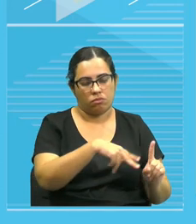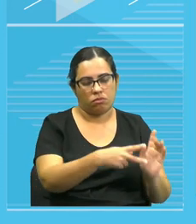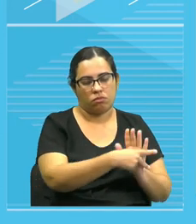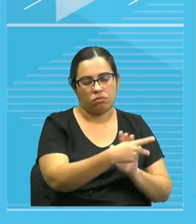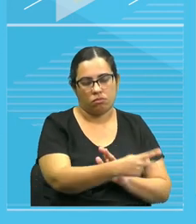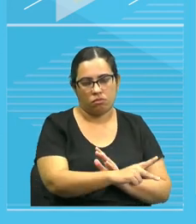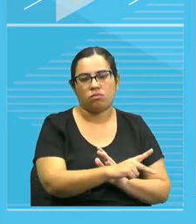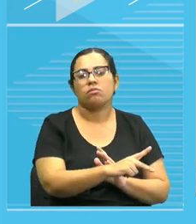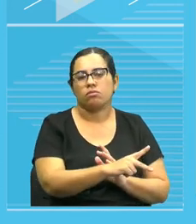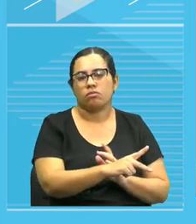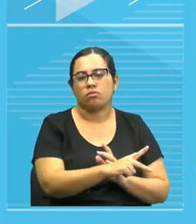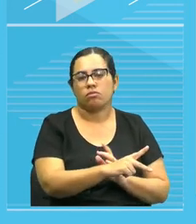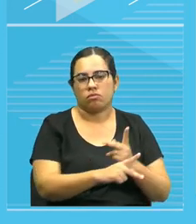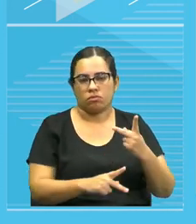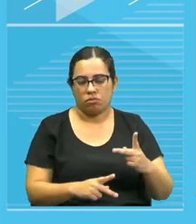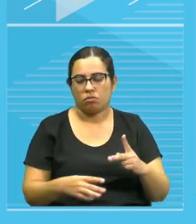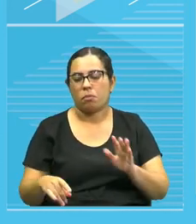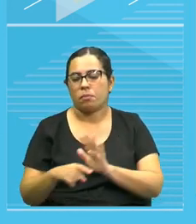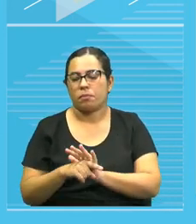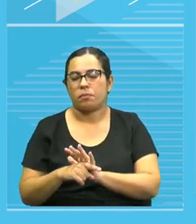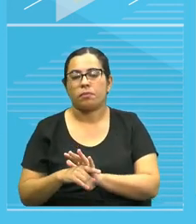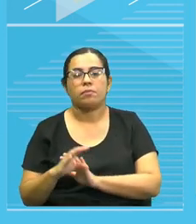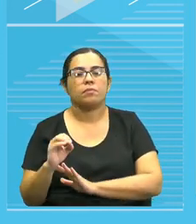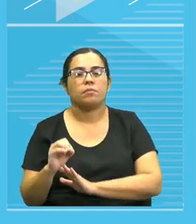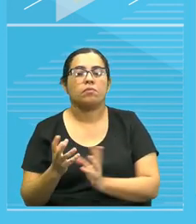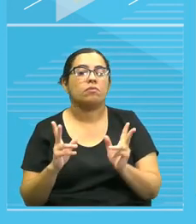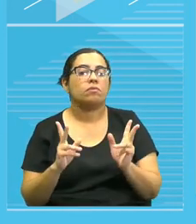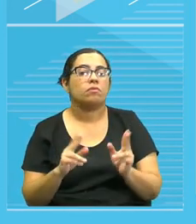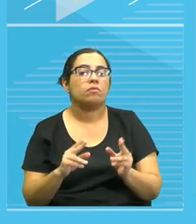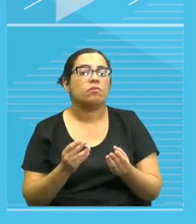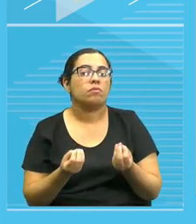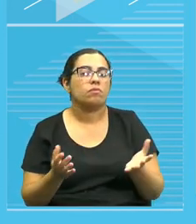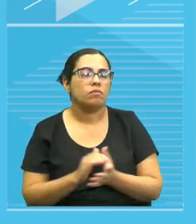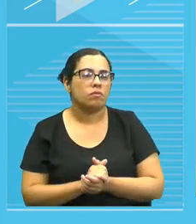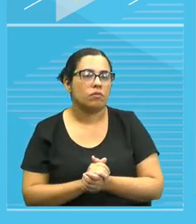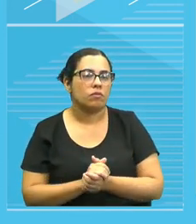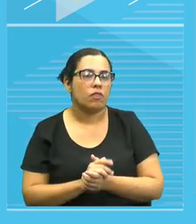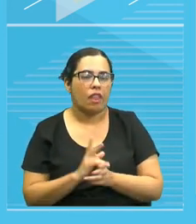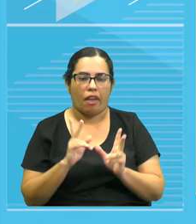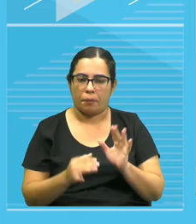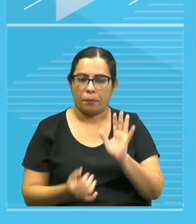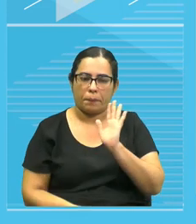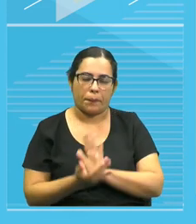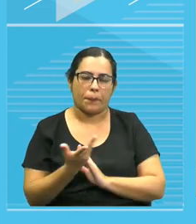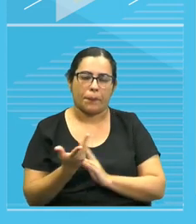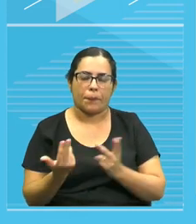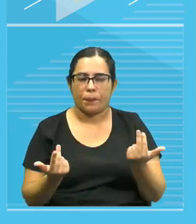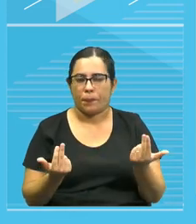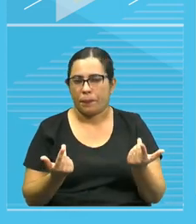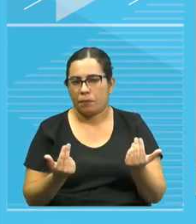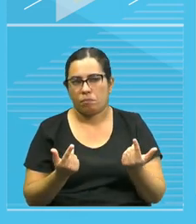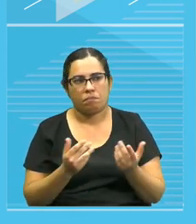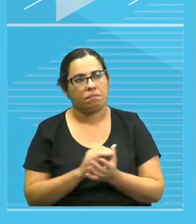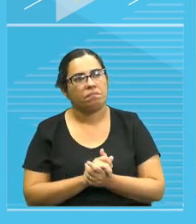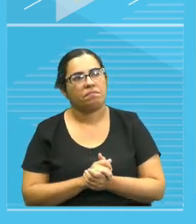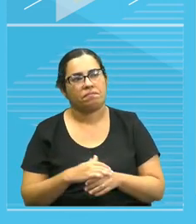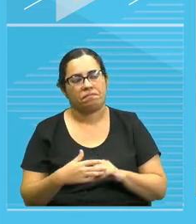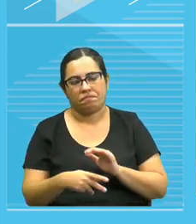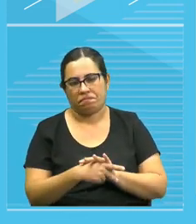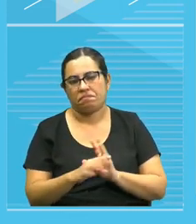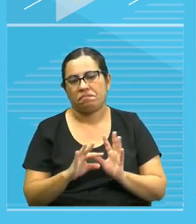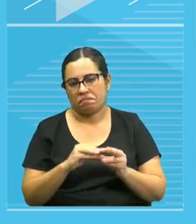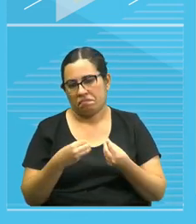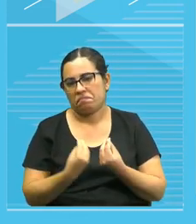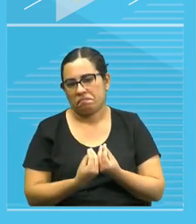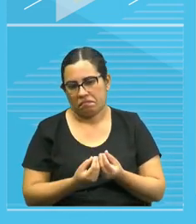a entalpia dos produtos sempre vai ser igual a entalpia de Formação tá subsistência